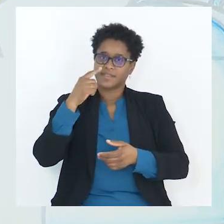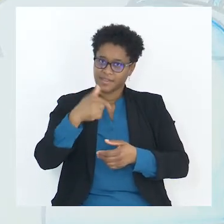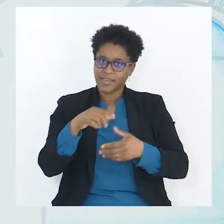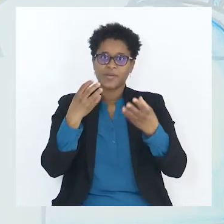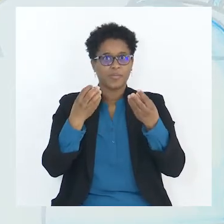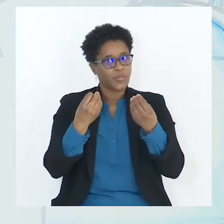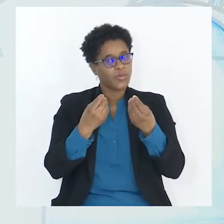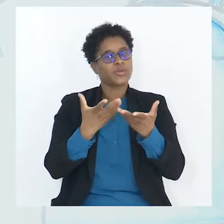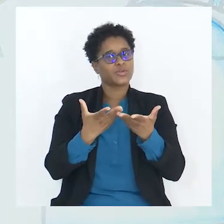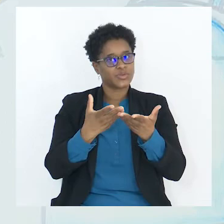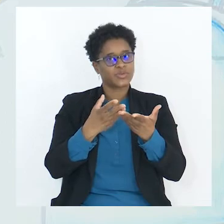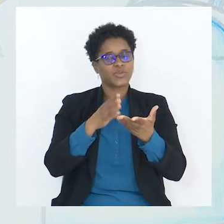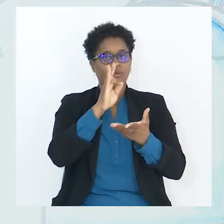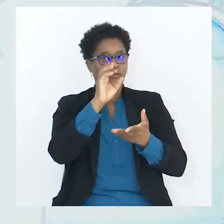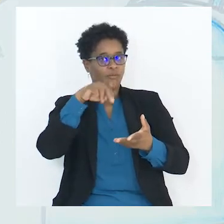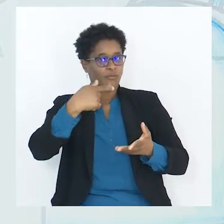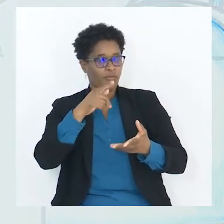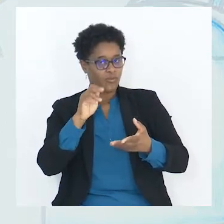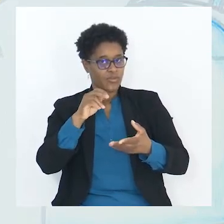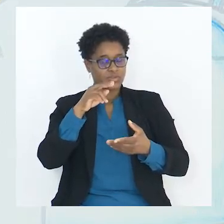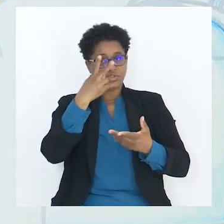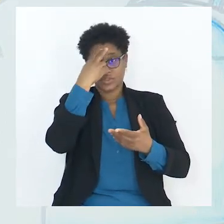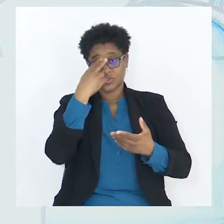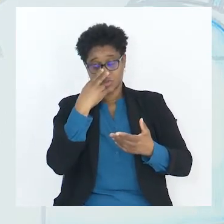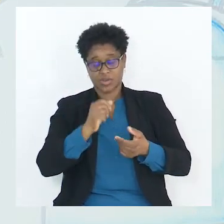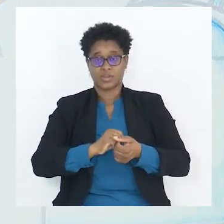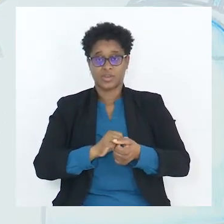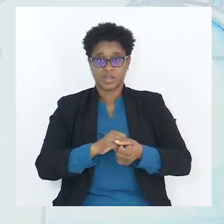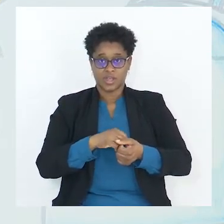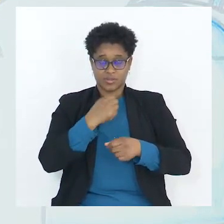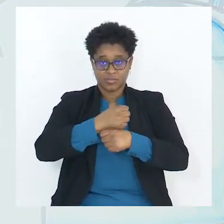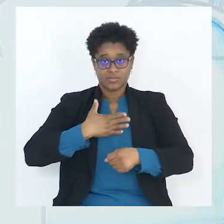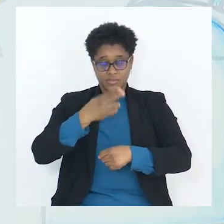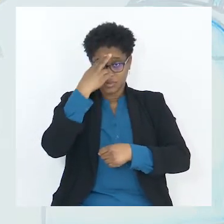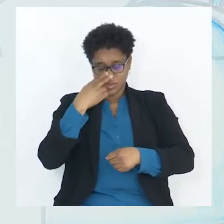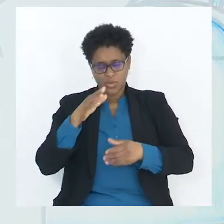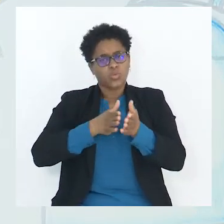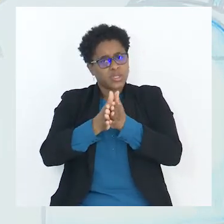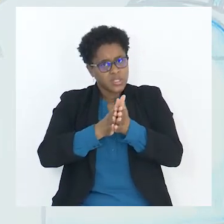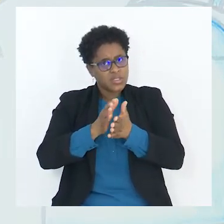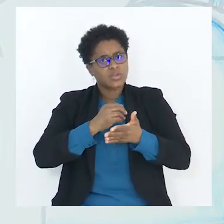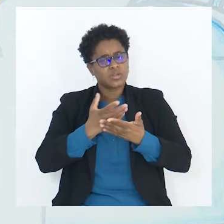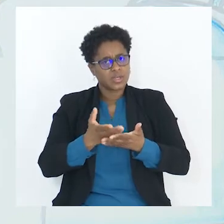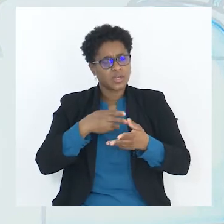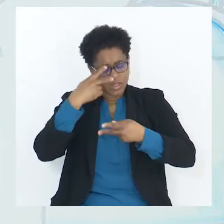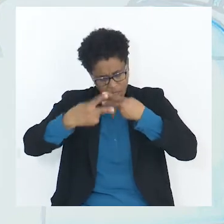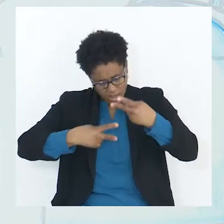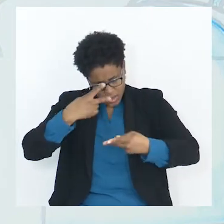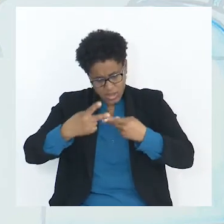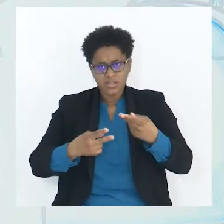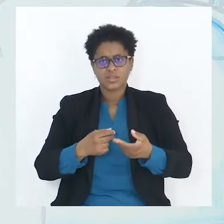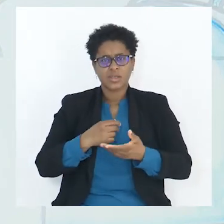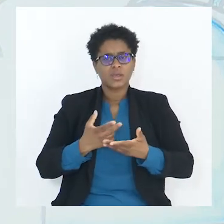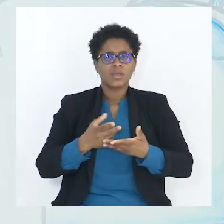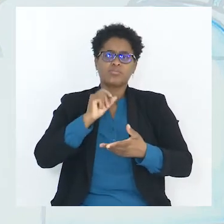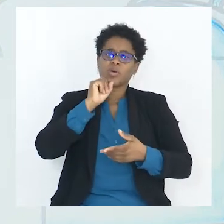vários tipos de fontes históricas que o historiador usa ou apoia, analisa para